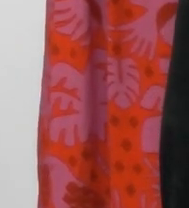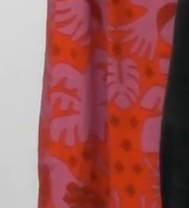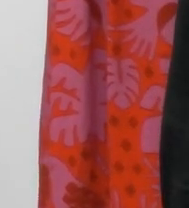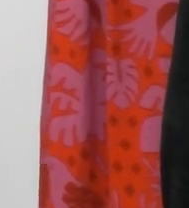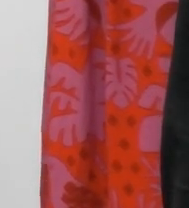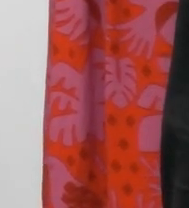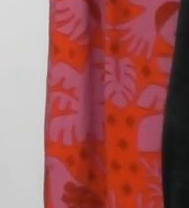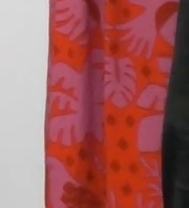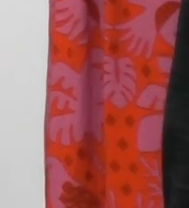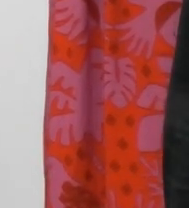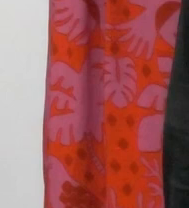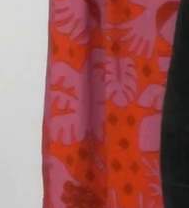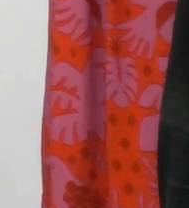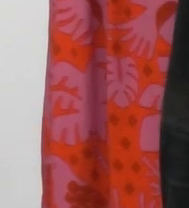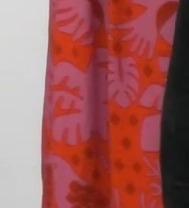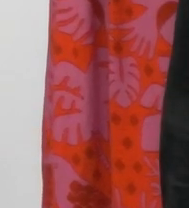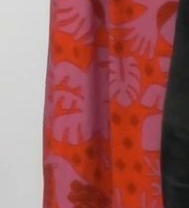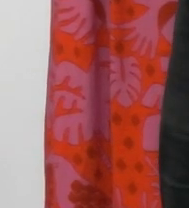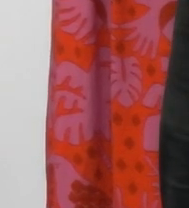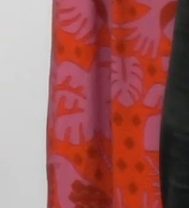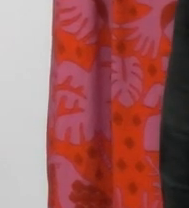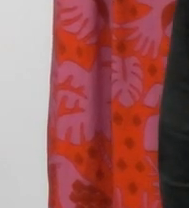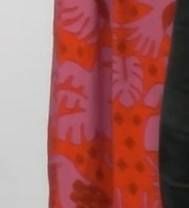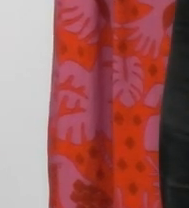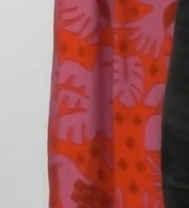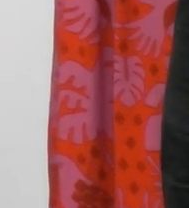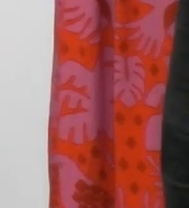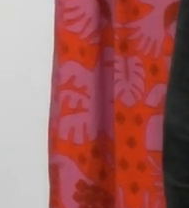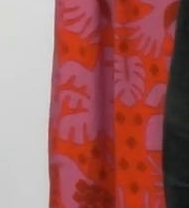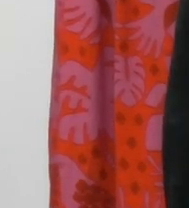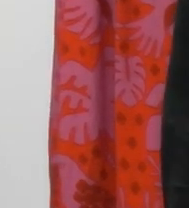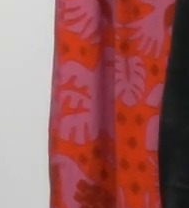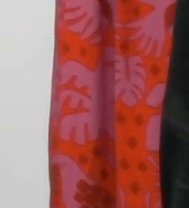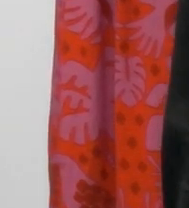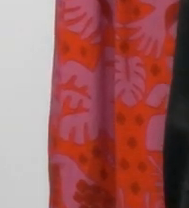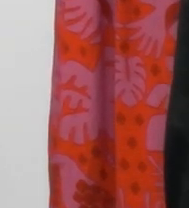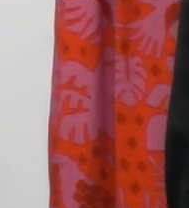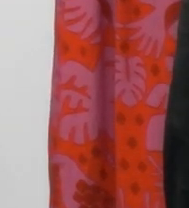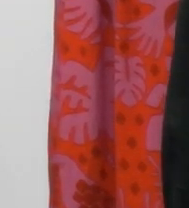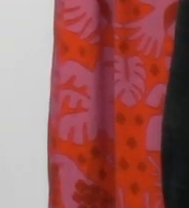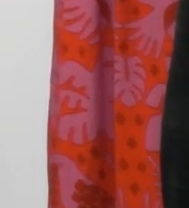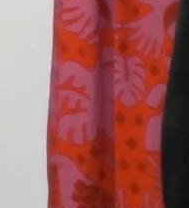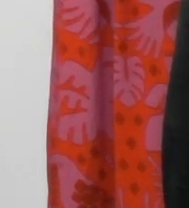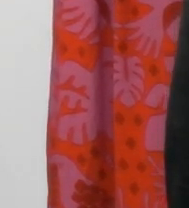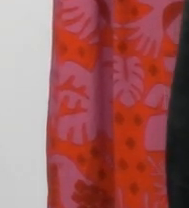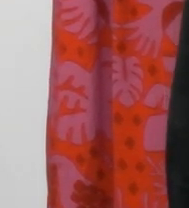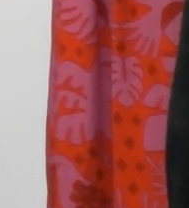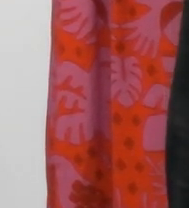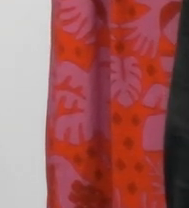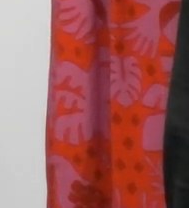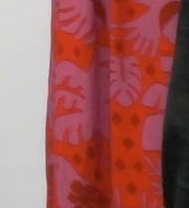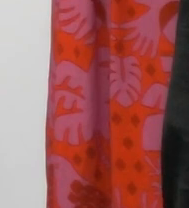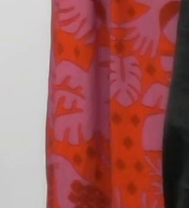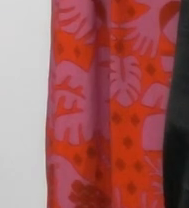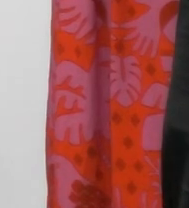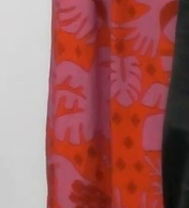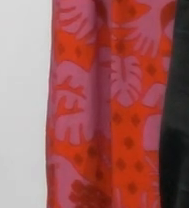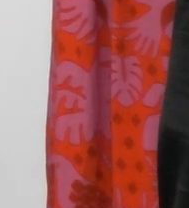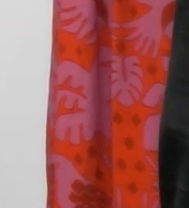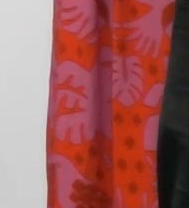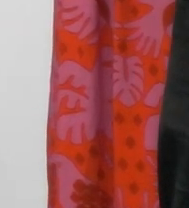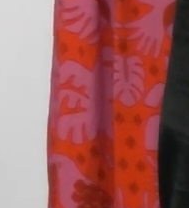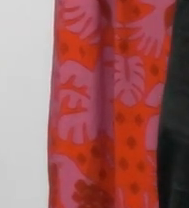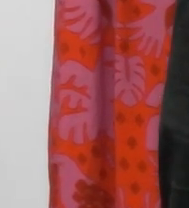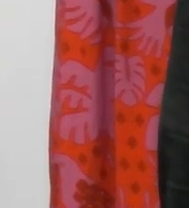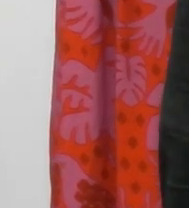análise pra análise por tempo indeterminado aí agora eu vou pegar a fala aqui do do representante da abrange né